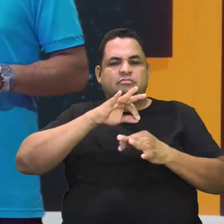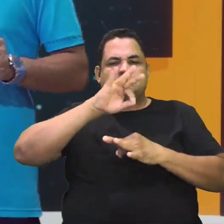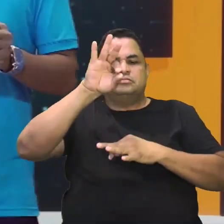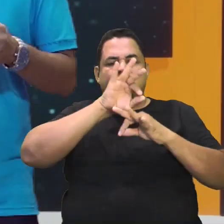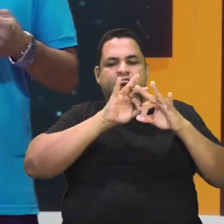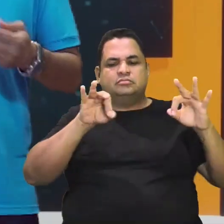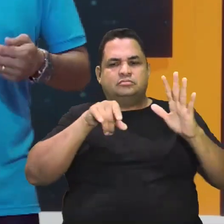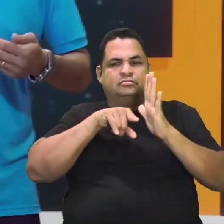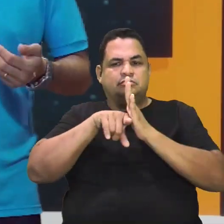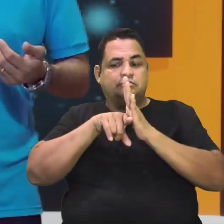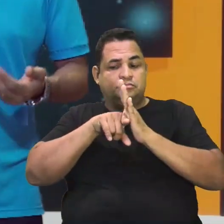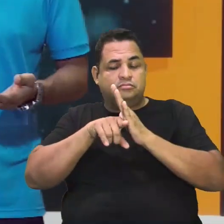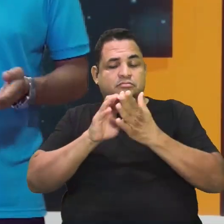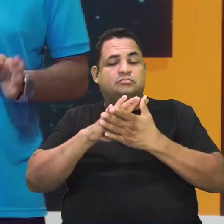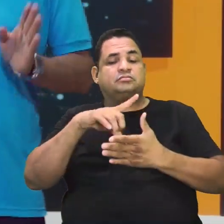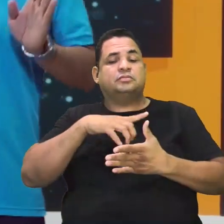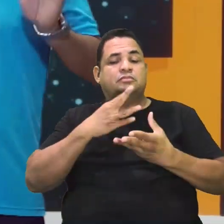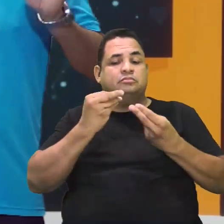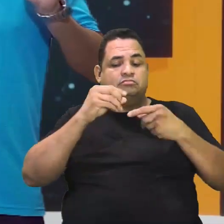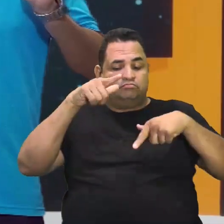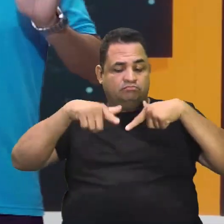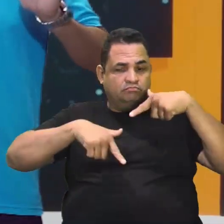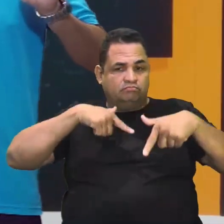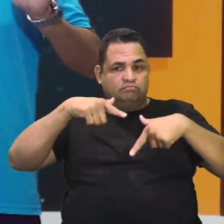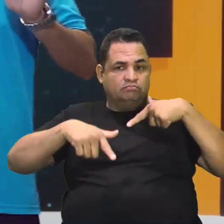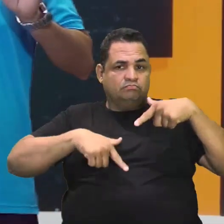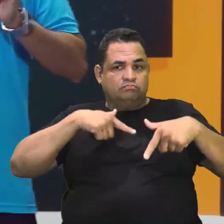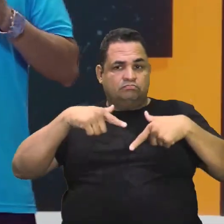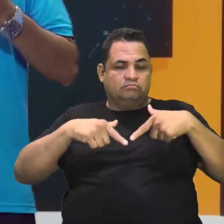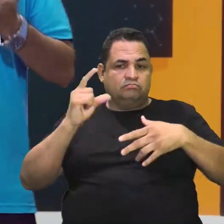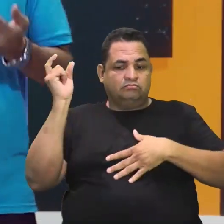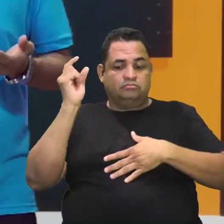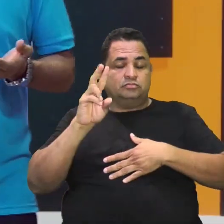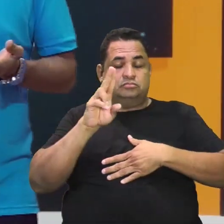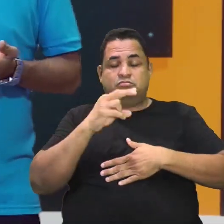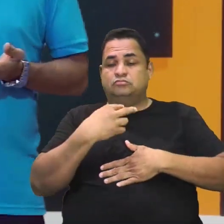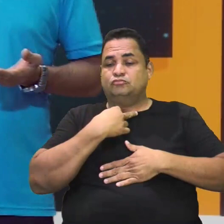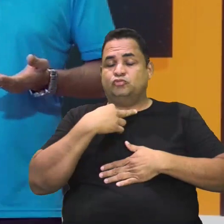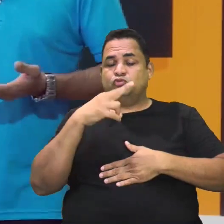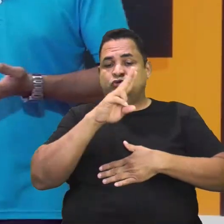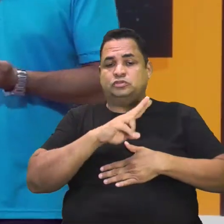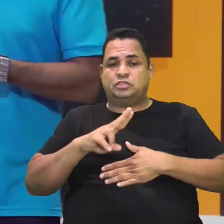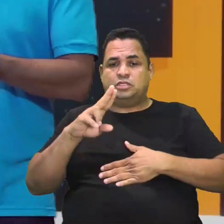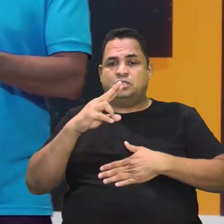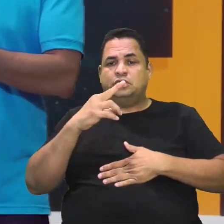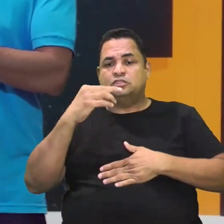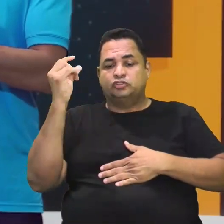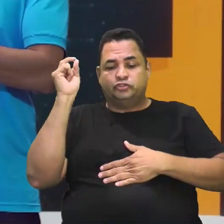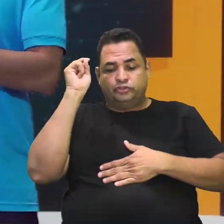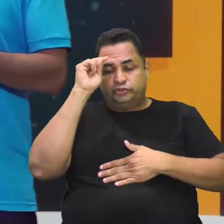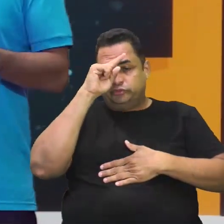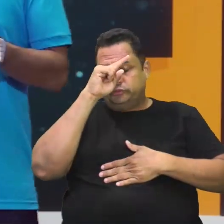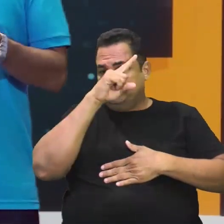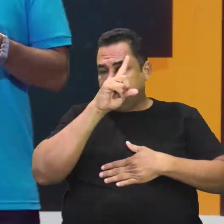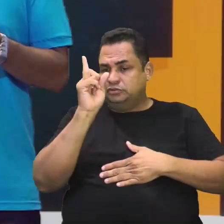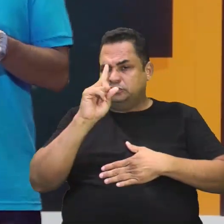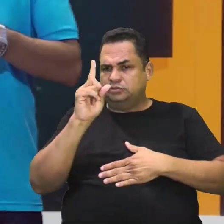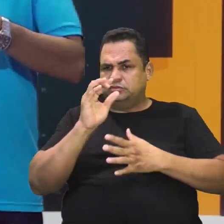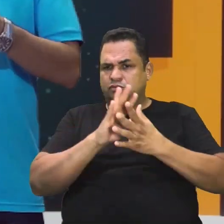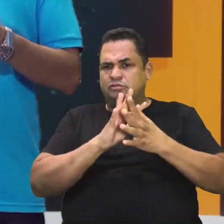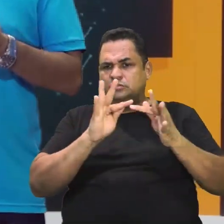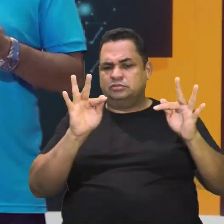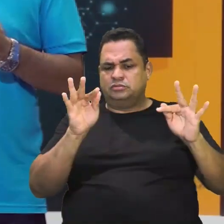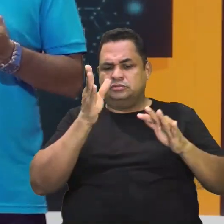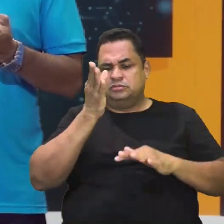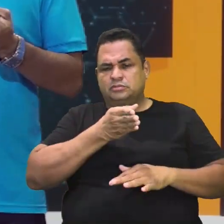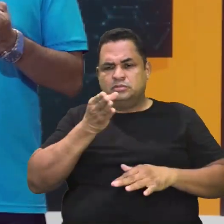um pouco mais trabalhosa. Não vou nem usar a palavra difícil, porque não é difícil. Vocês viram que é simplificação, às